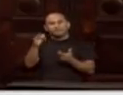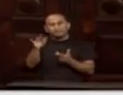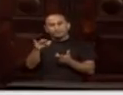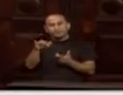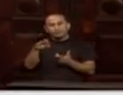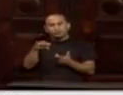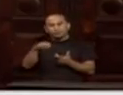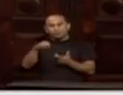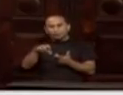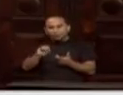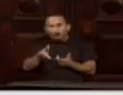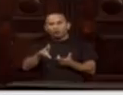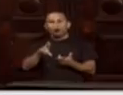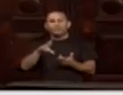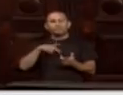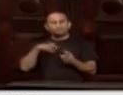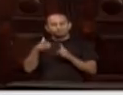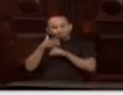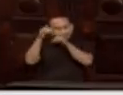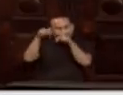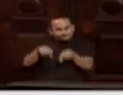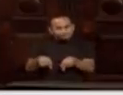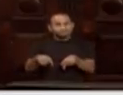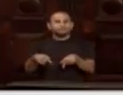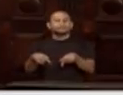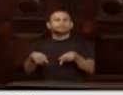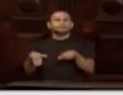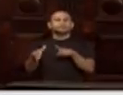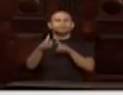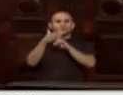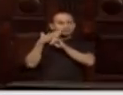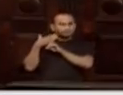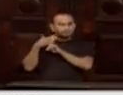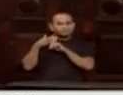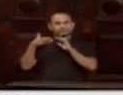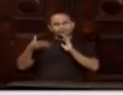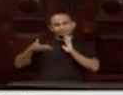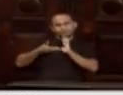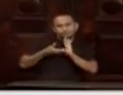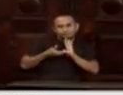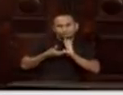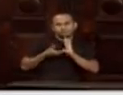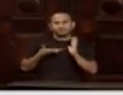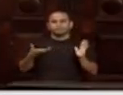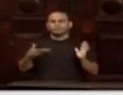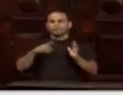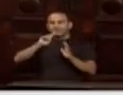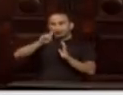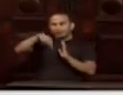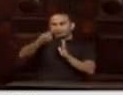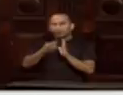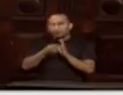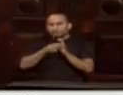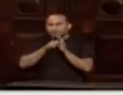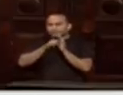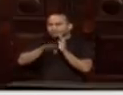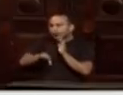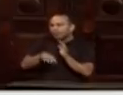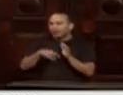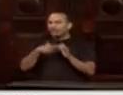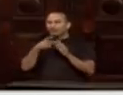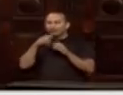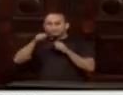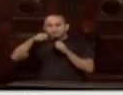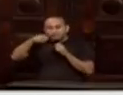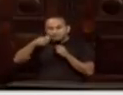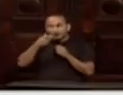sim protegida aqui dentro como foi protegido da câmara de vereadores professor rodrigo bethlem que depois vazou a gravação e mostrou